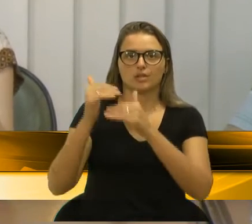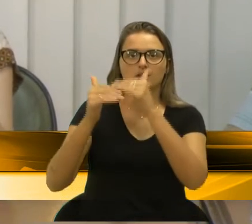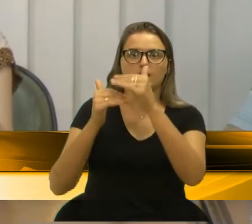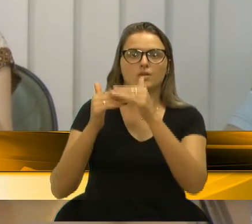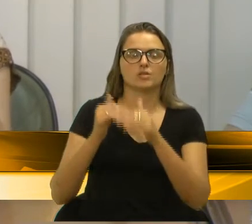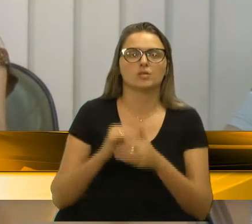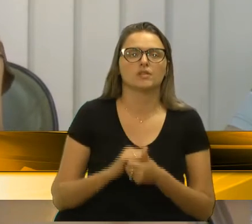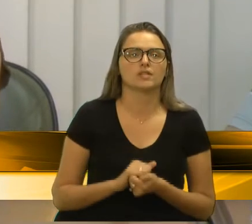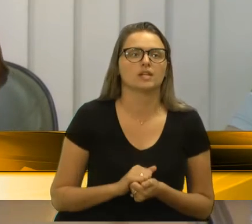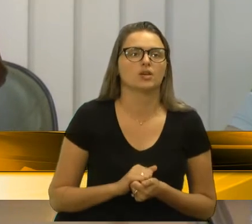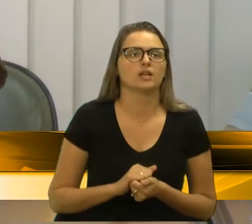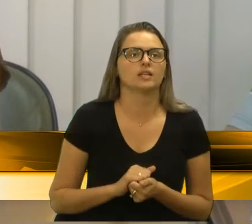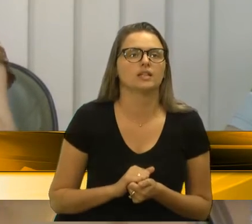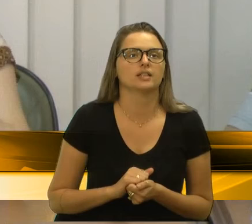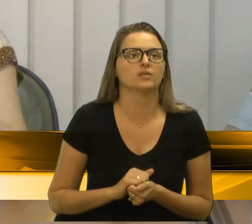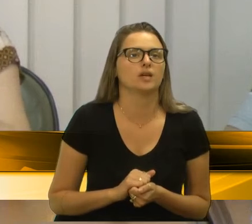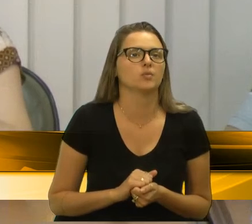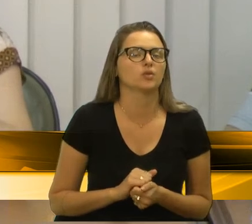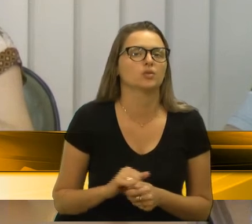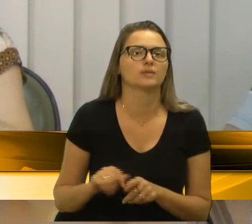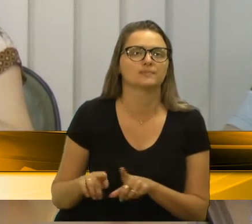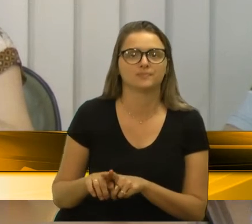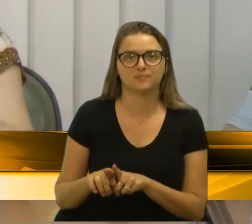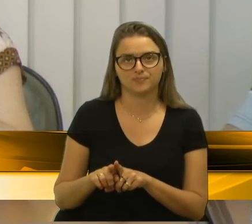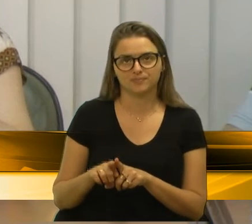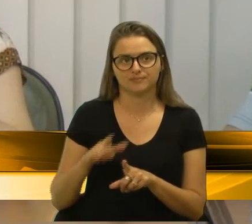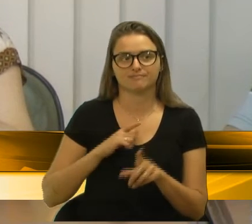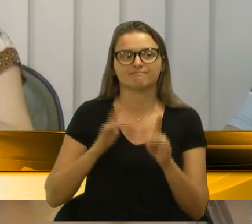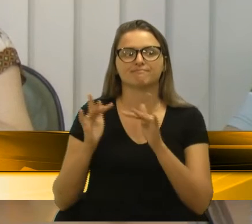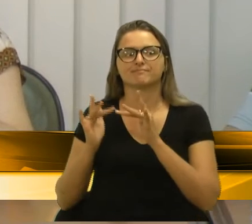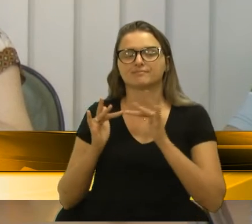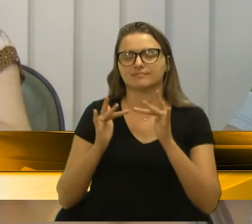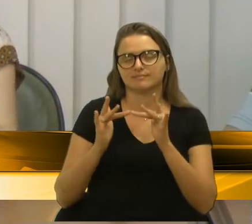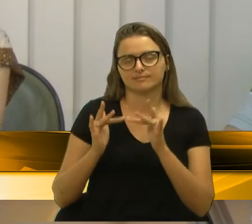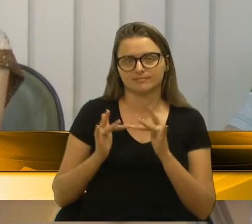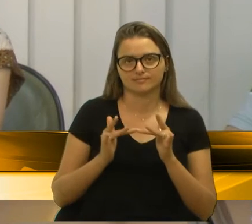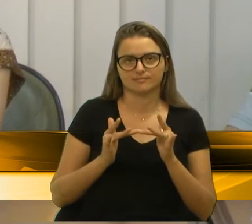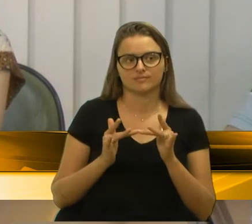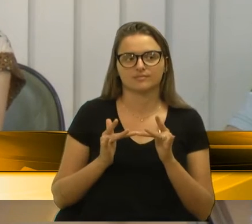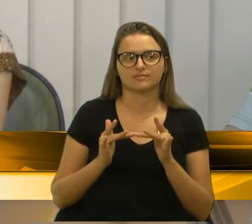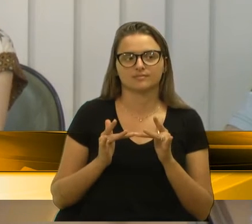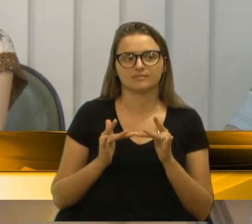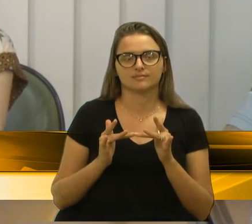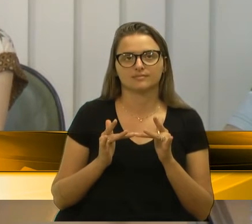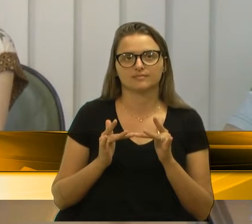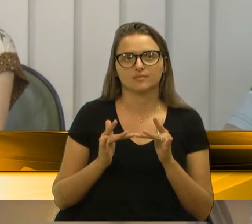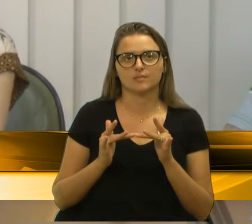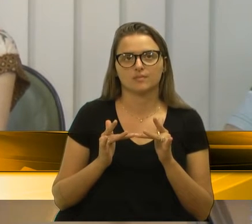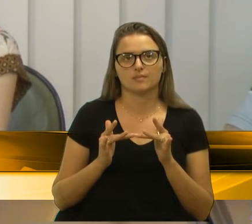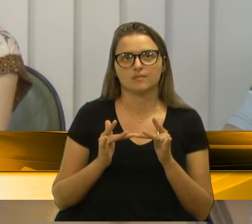ar e que, nesse caso, ela tem que entrar em contato direto, né, com a